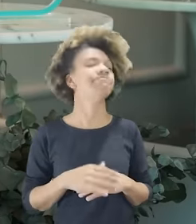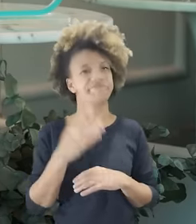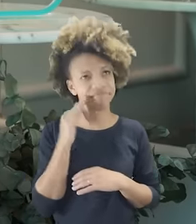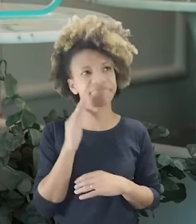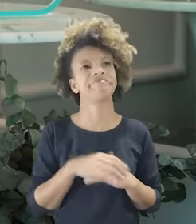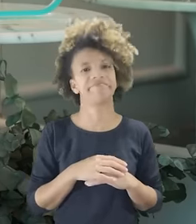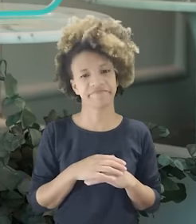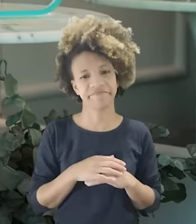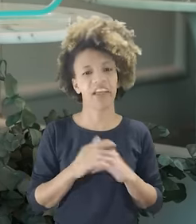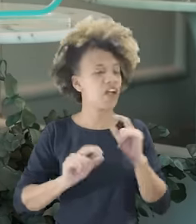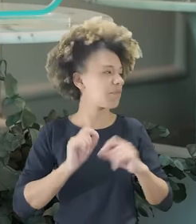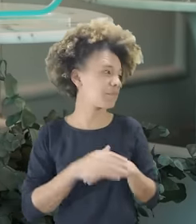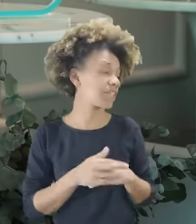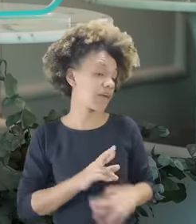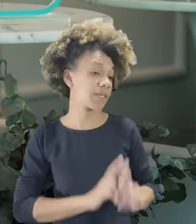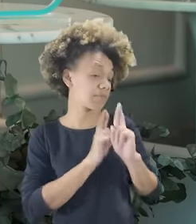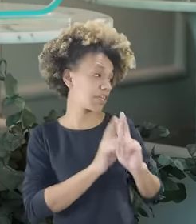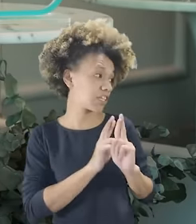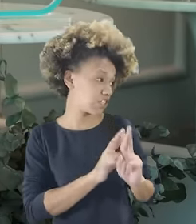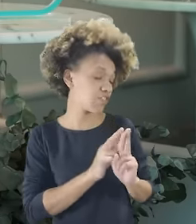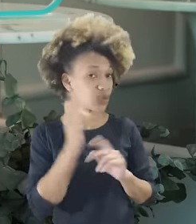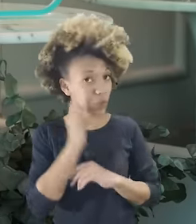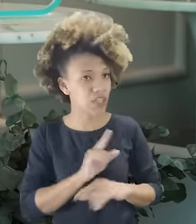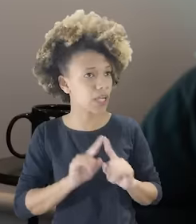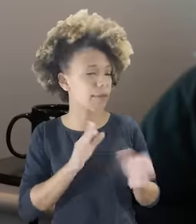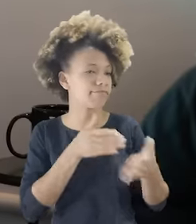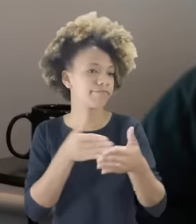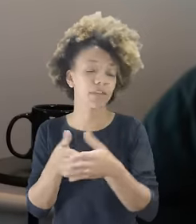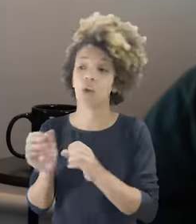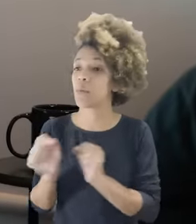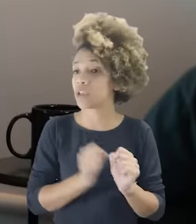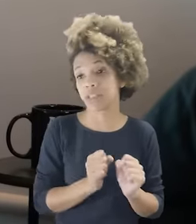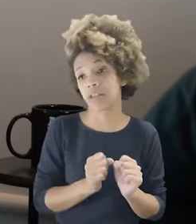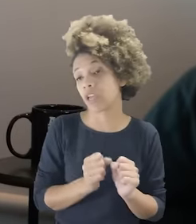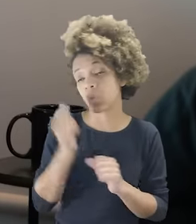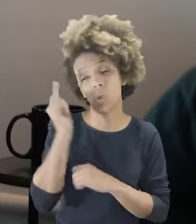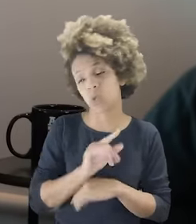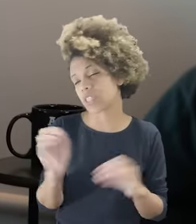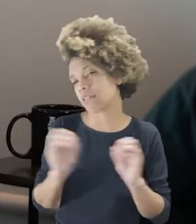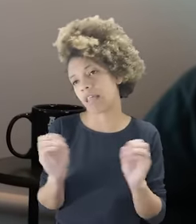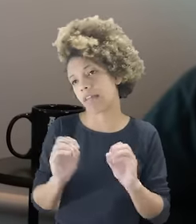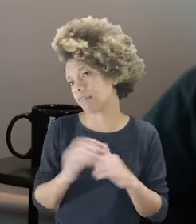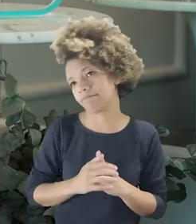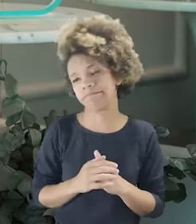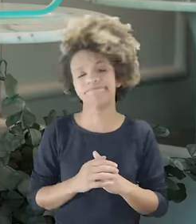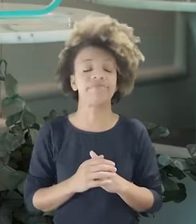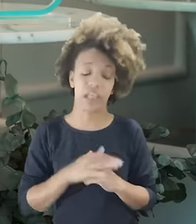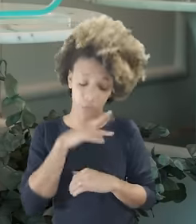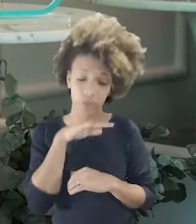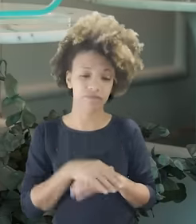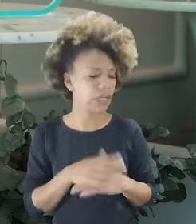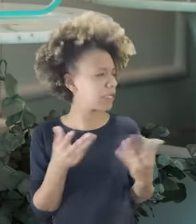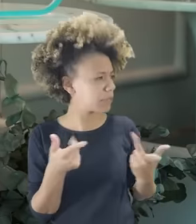é um cara que tá sempre numa expectativa de conseguir nunca consegue tudo e não conseguir nada é horrível né que